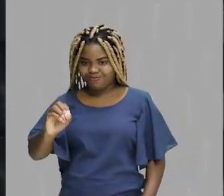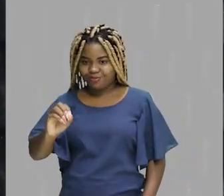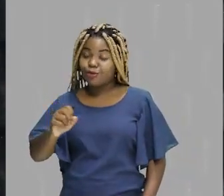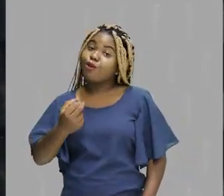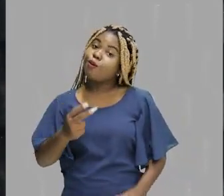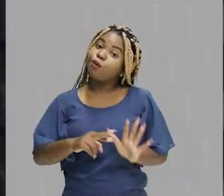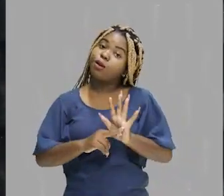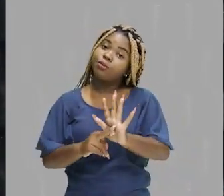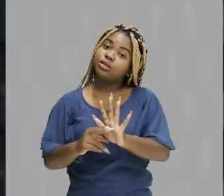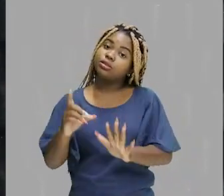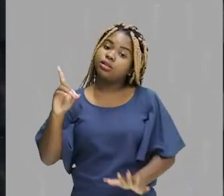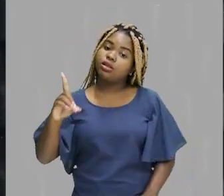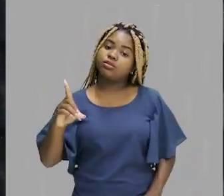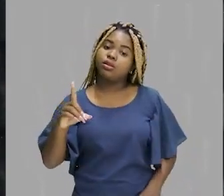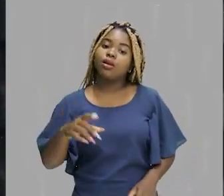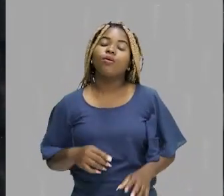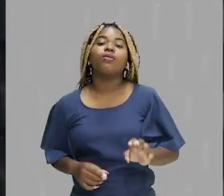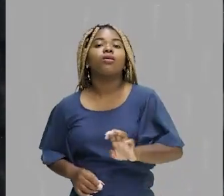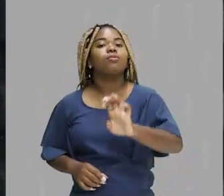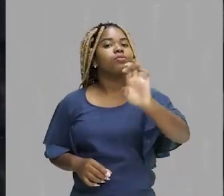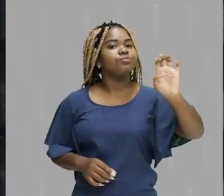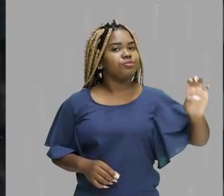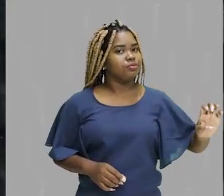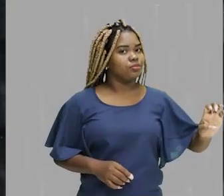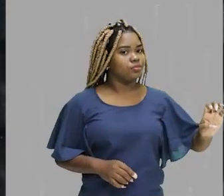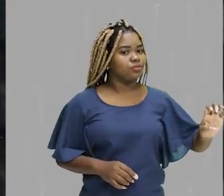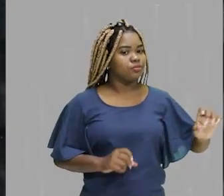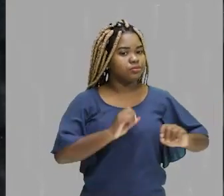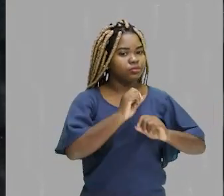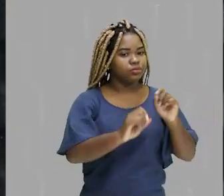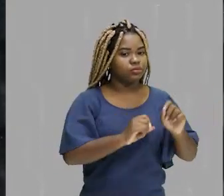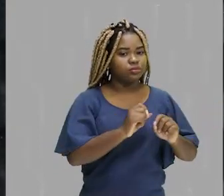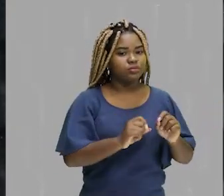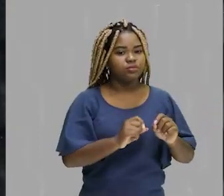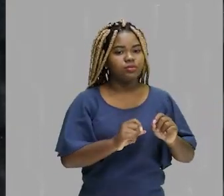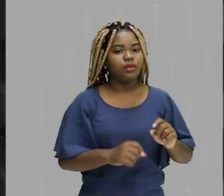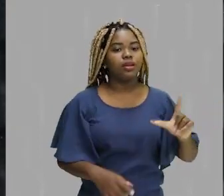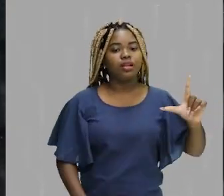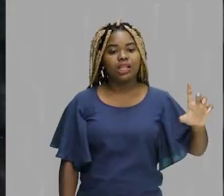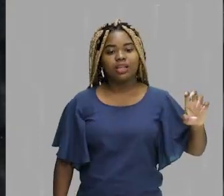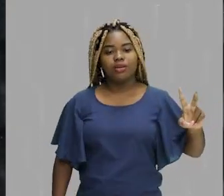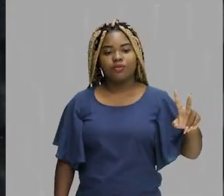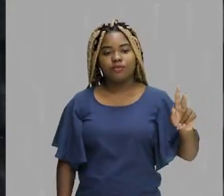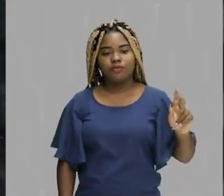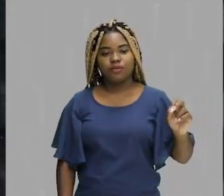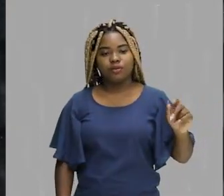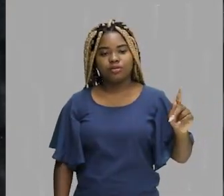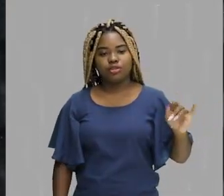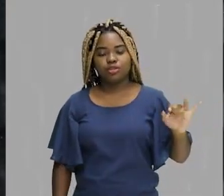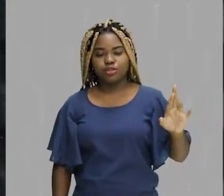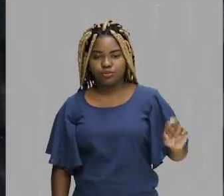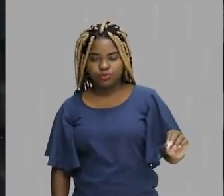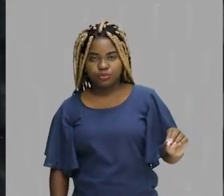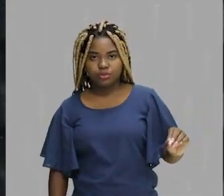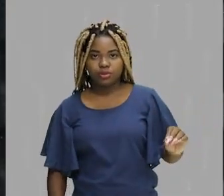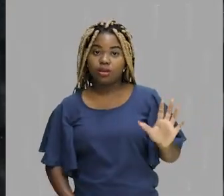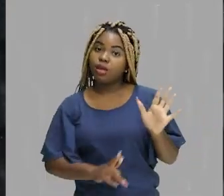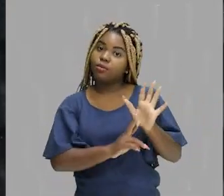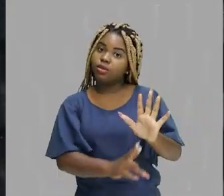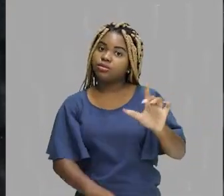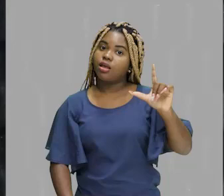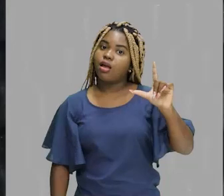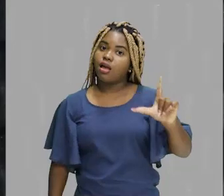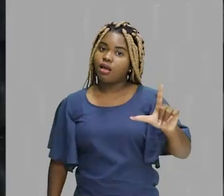provoca o desvio para a esquerda é denominado isômero levógeno, que pode ser representado apenas pela letra